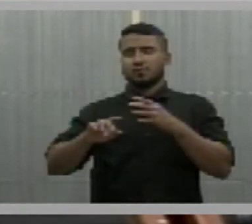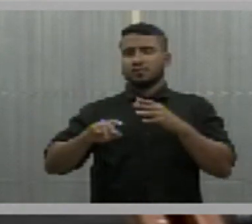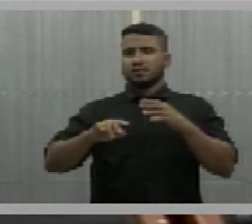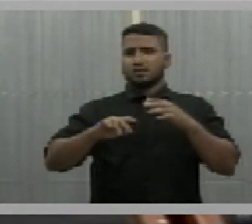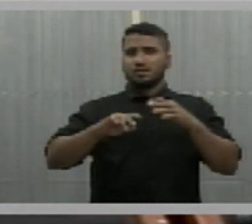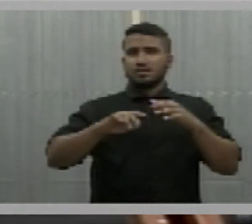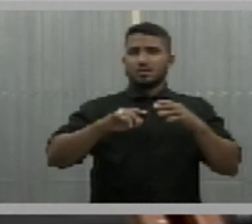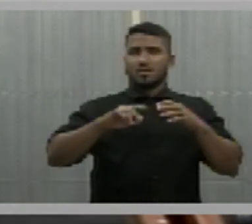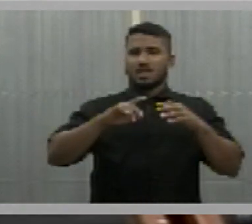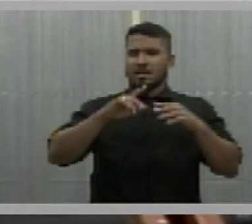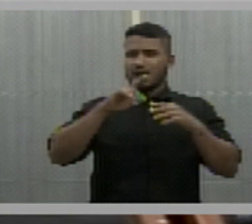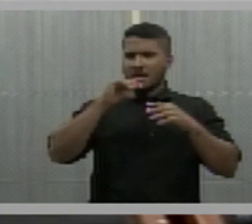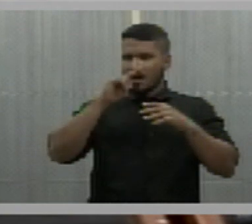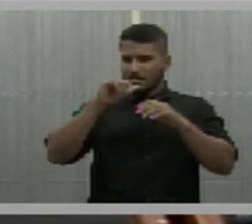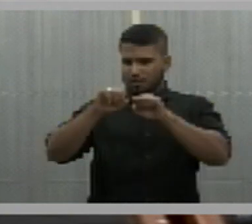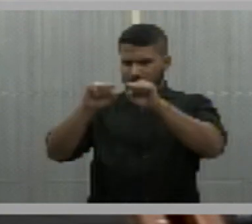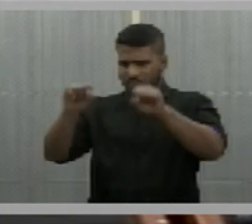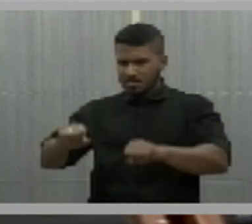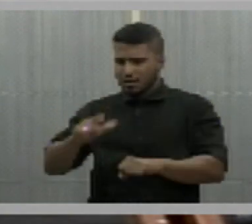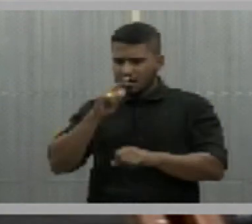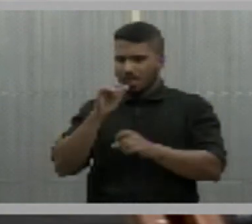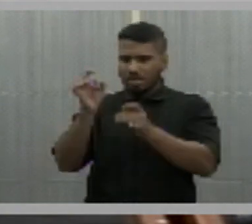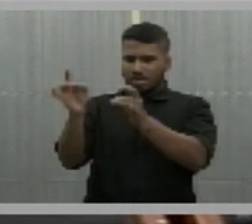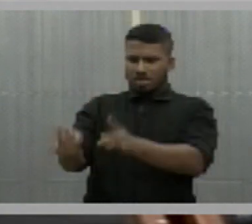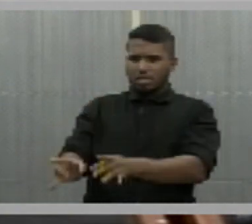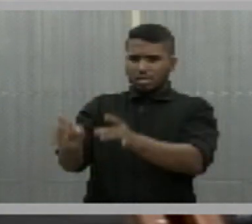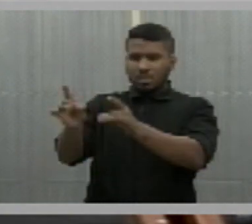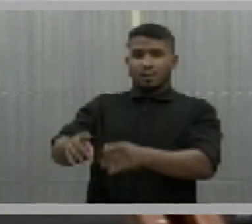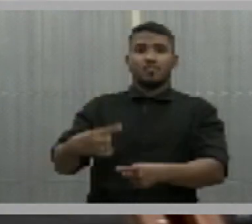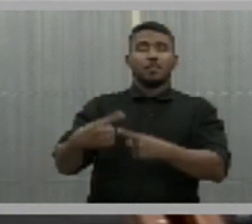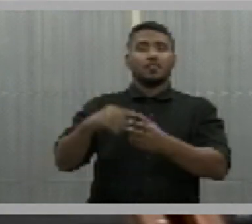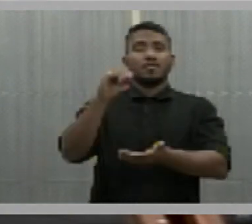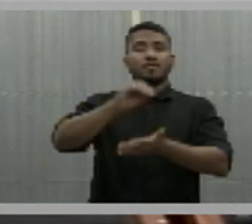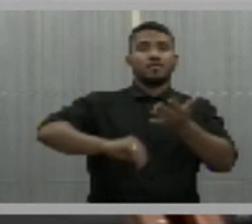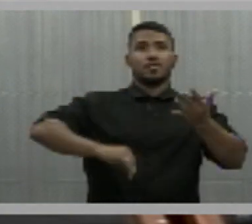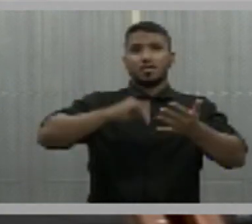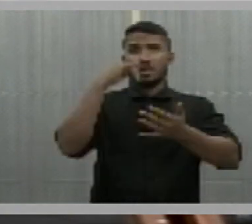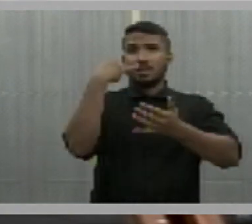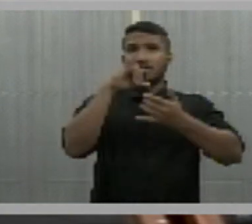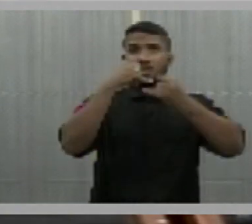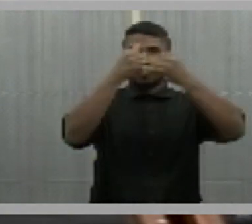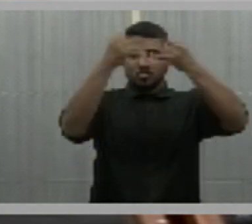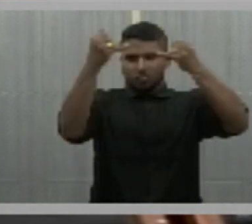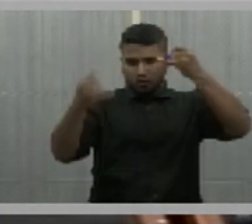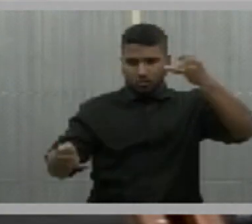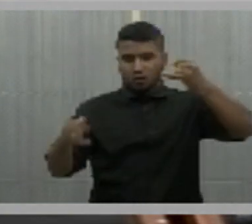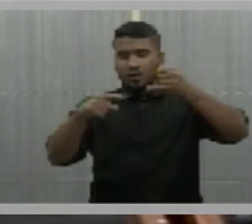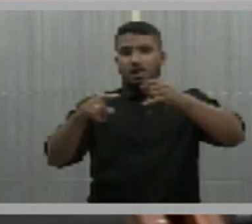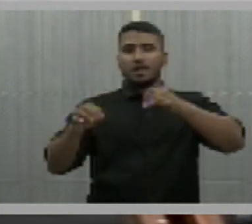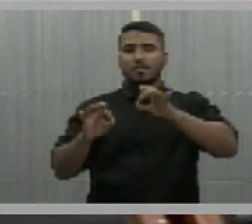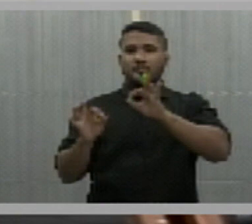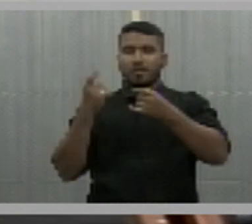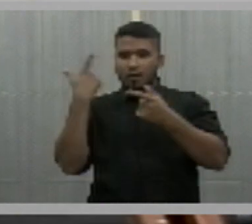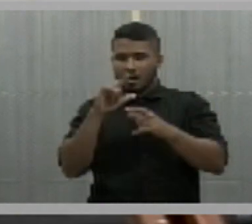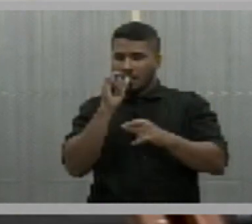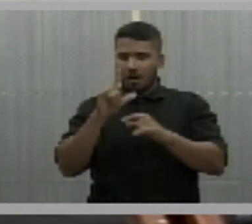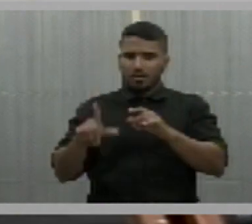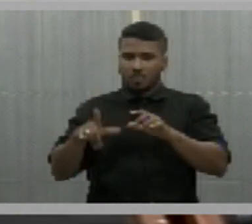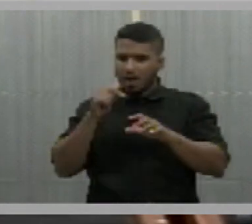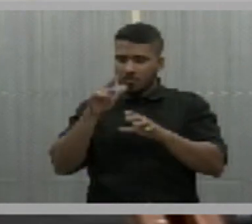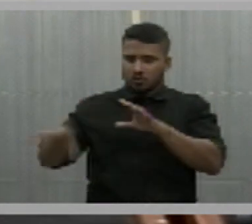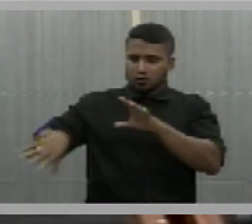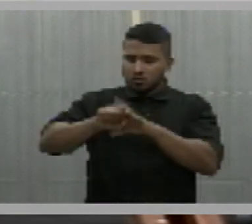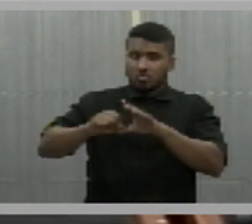abastecimento d'água abandonados por falta de ligação de energia. Pajeú é outro caso, pelo